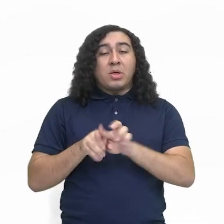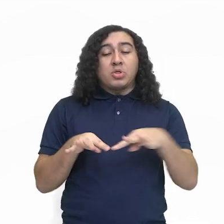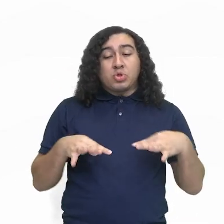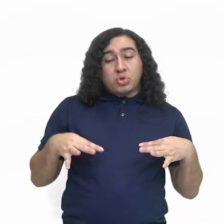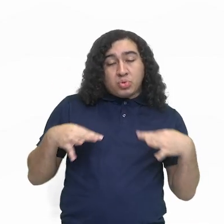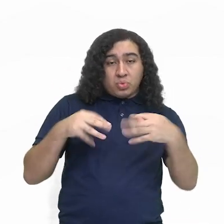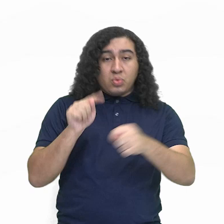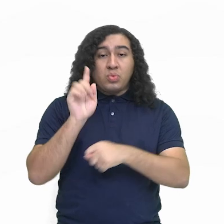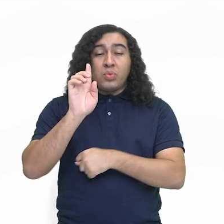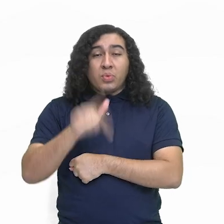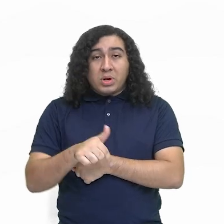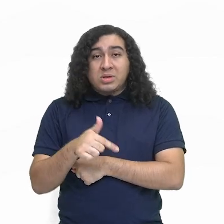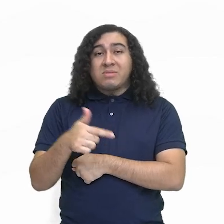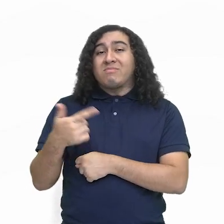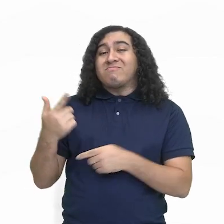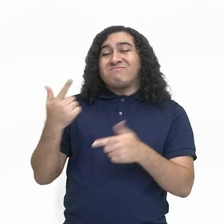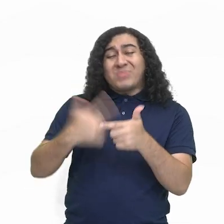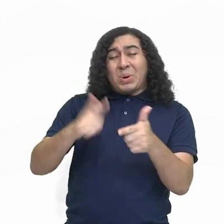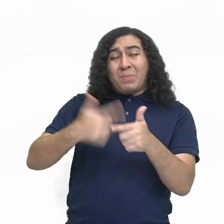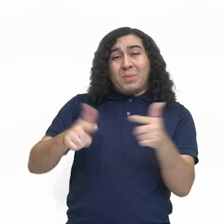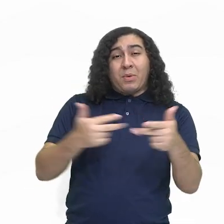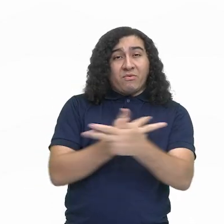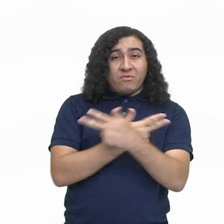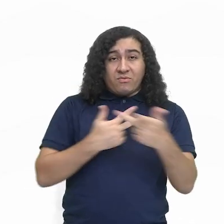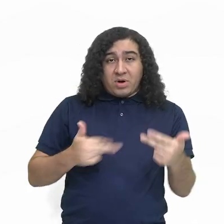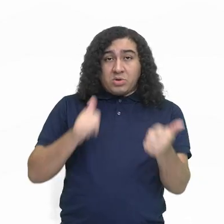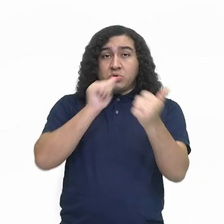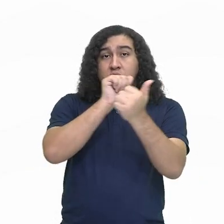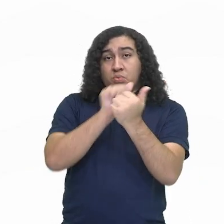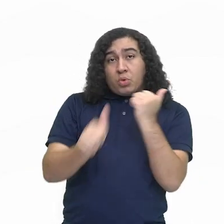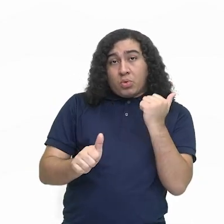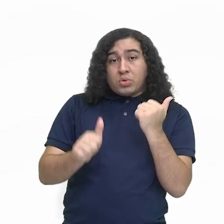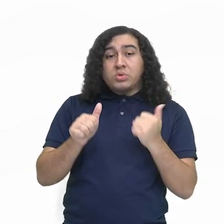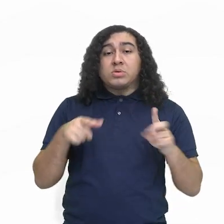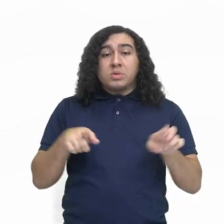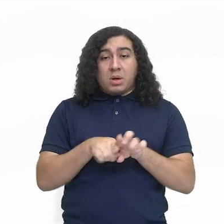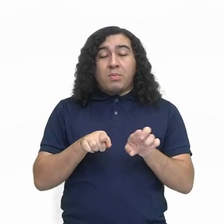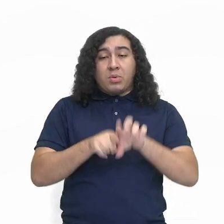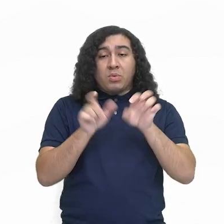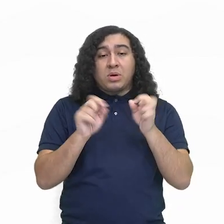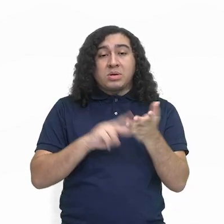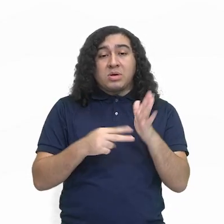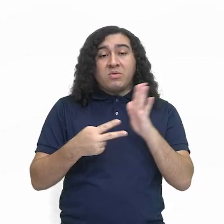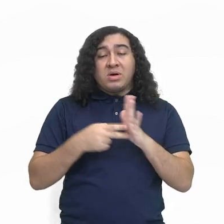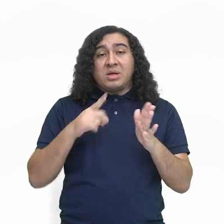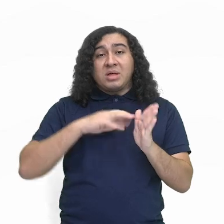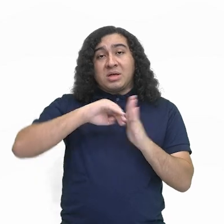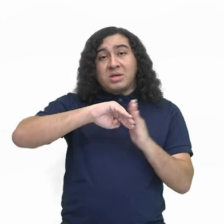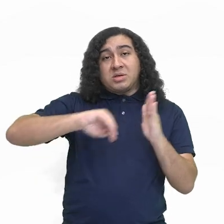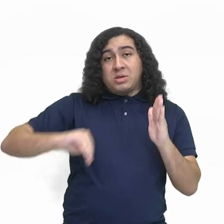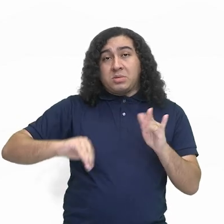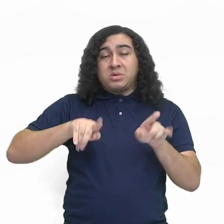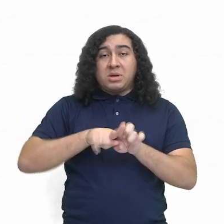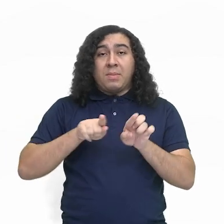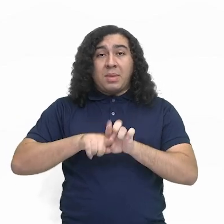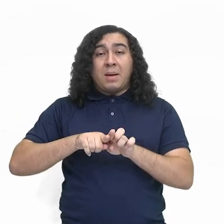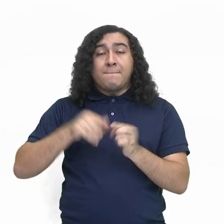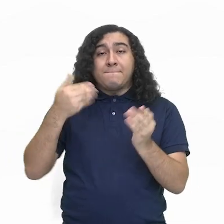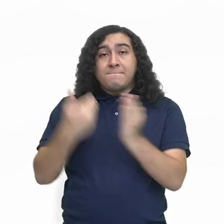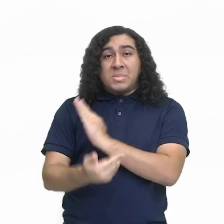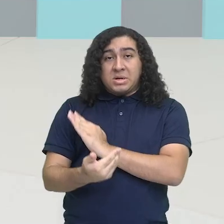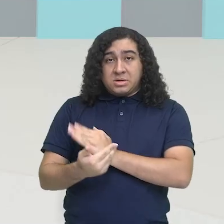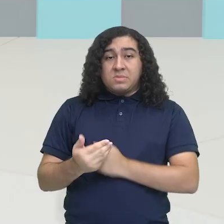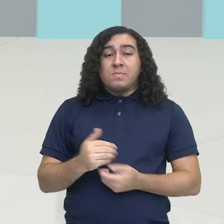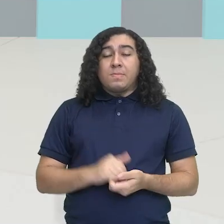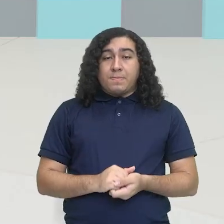a credibilidade de diversas modalidades esportivas e de atletas, levando a sanções e desclassificações,